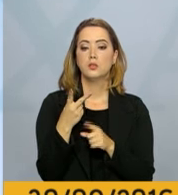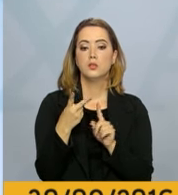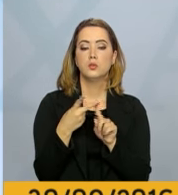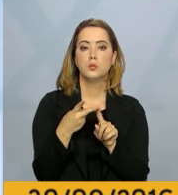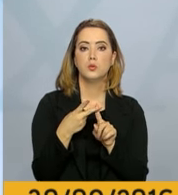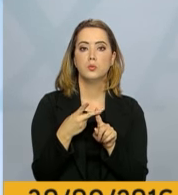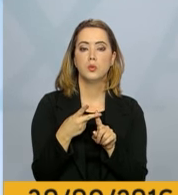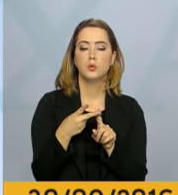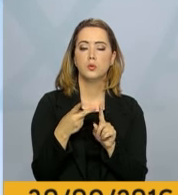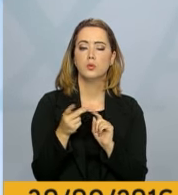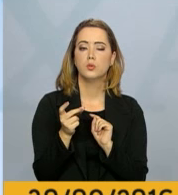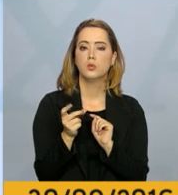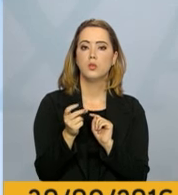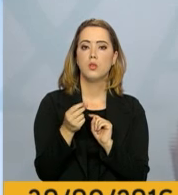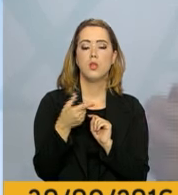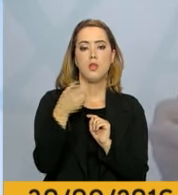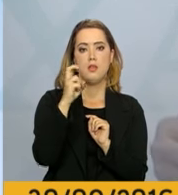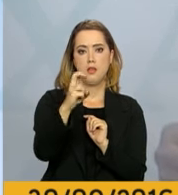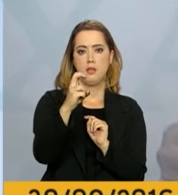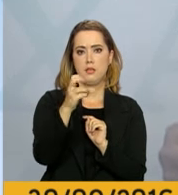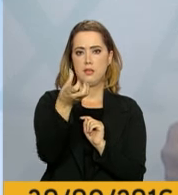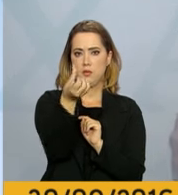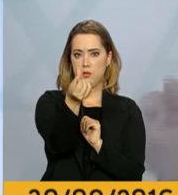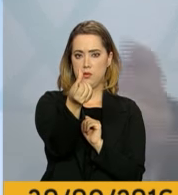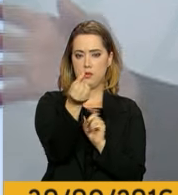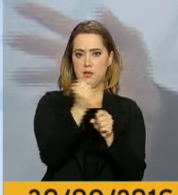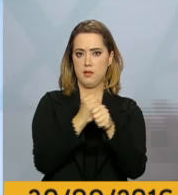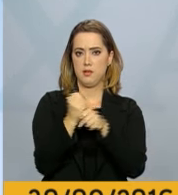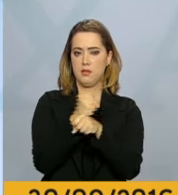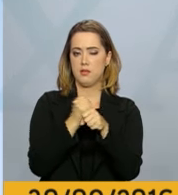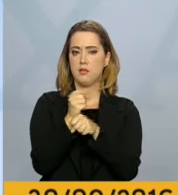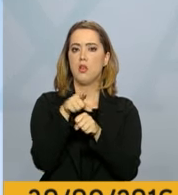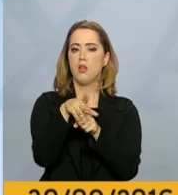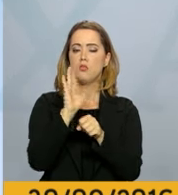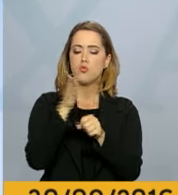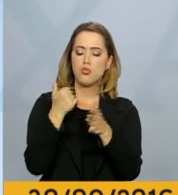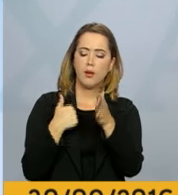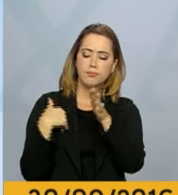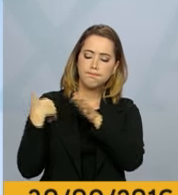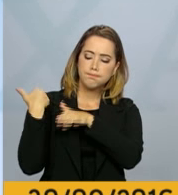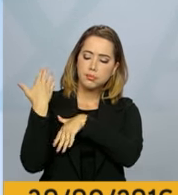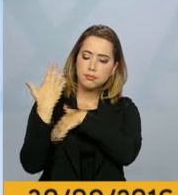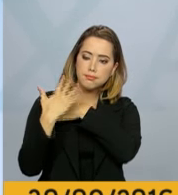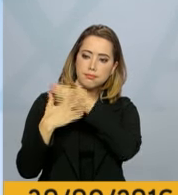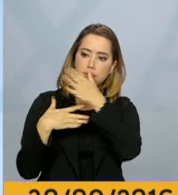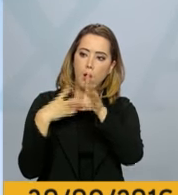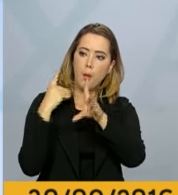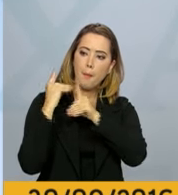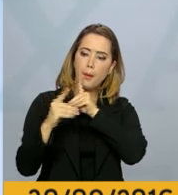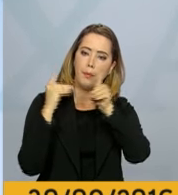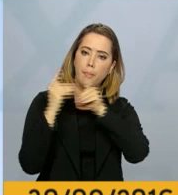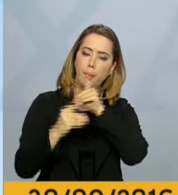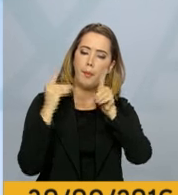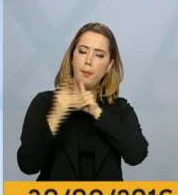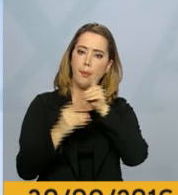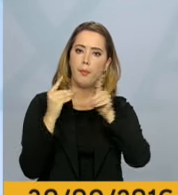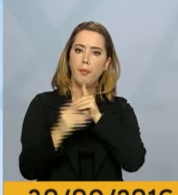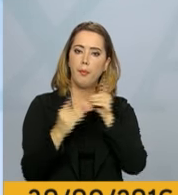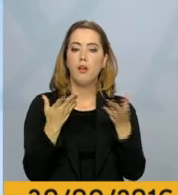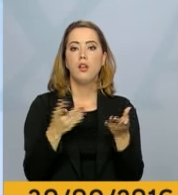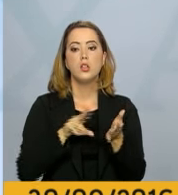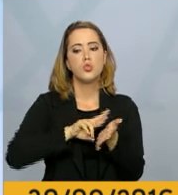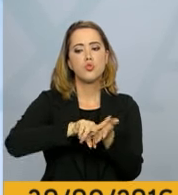frequentei o parlamento, durante 5, 6 anos, essa matéria foi discutida no parlamento brasileiro em vários